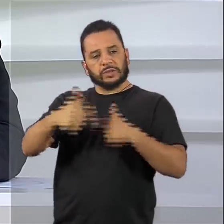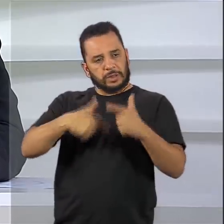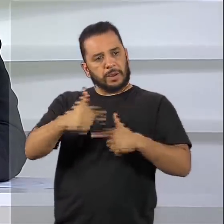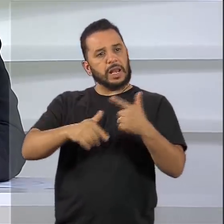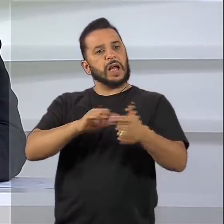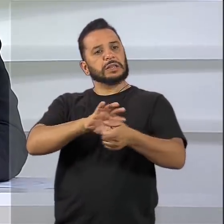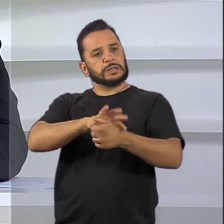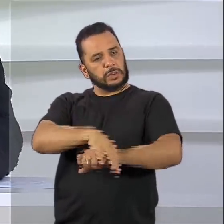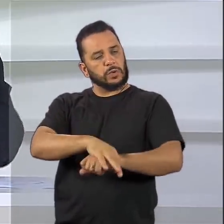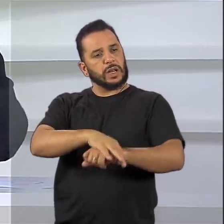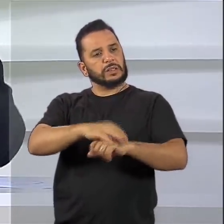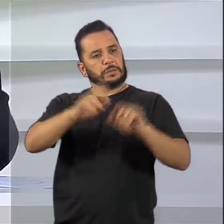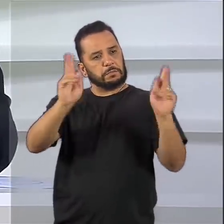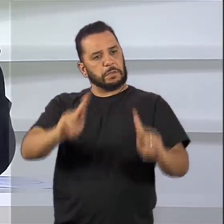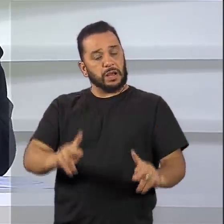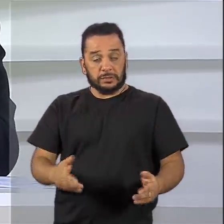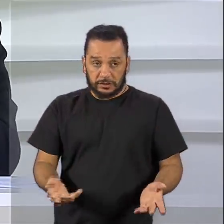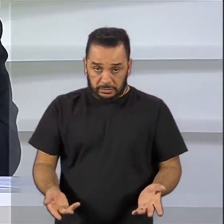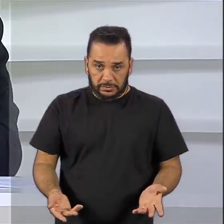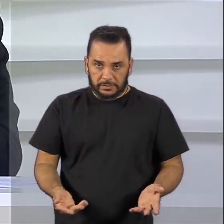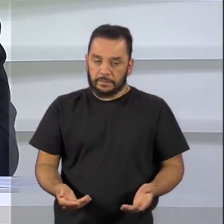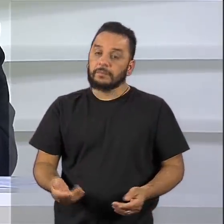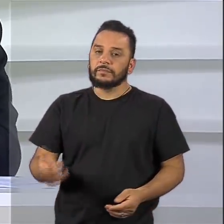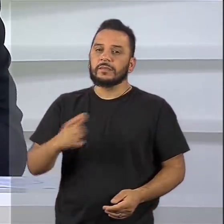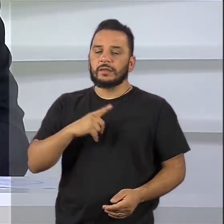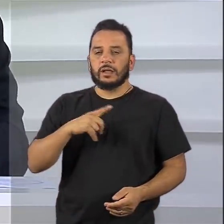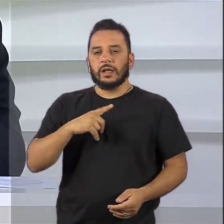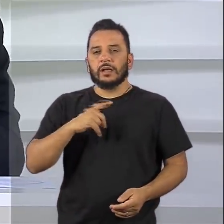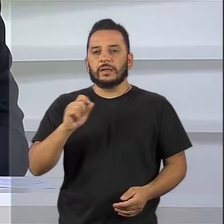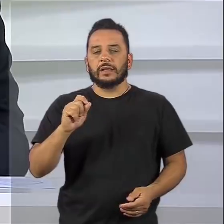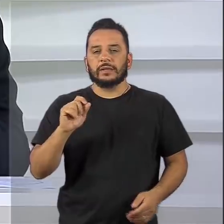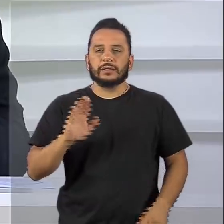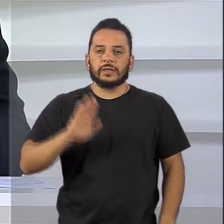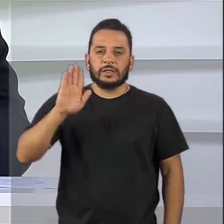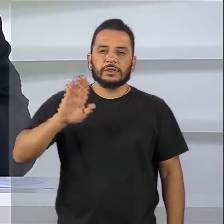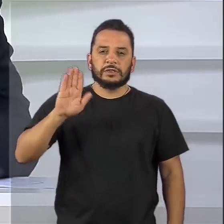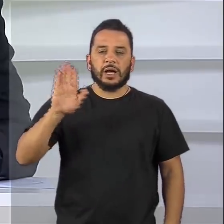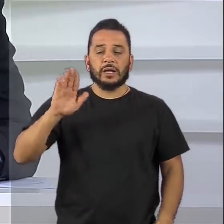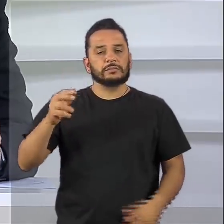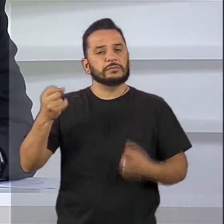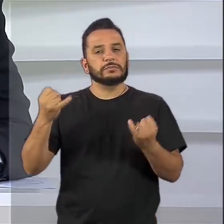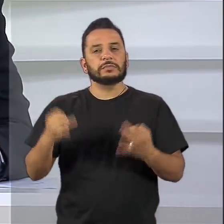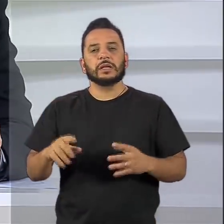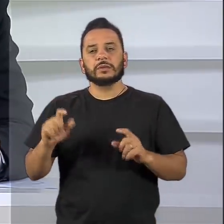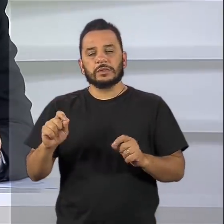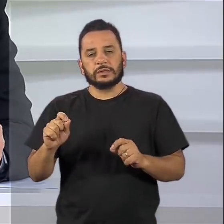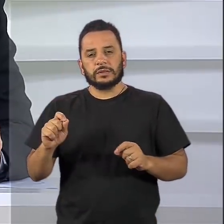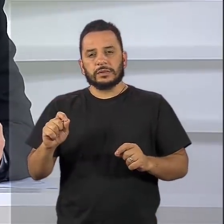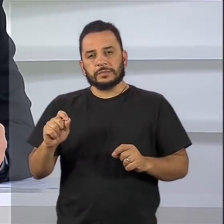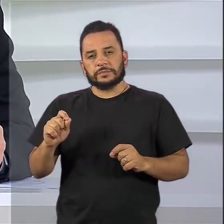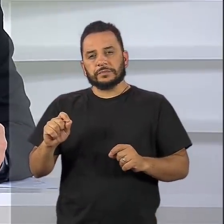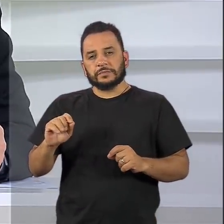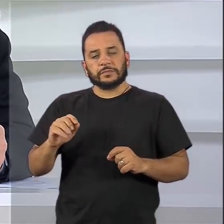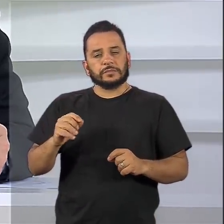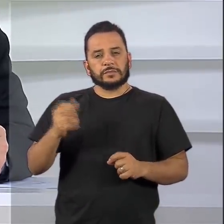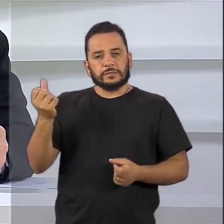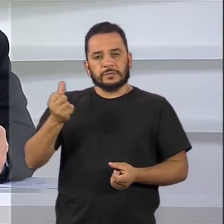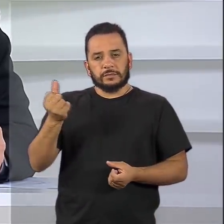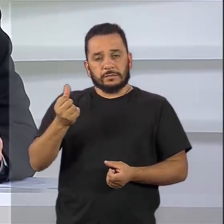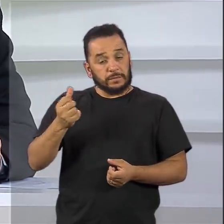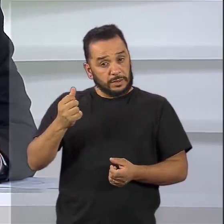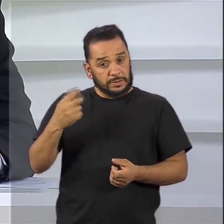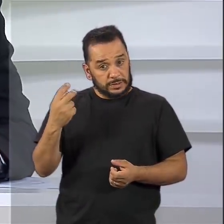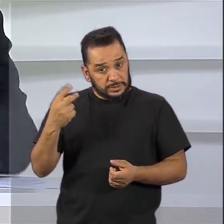que os candidatos estão falando tímidos do país lá no, né? Lá, sei lá, no segundo semestre de